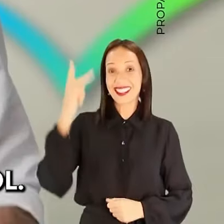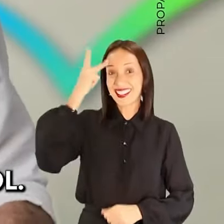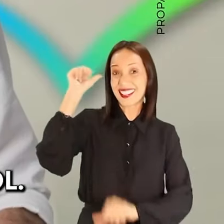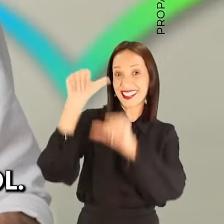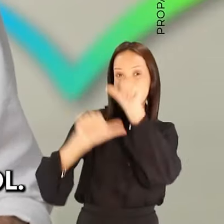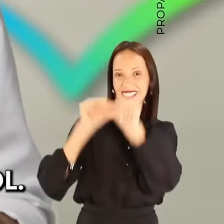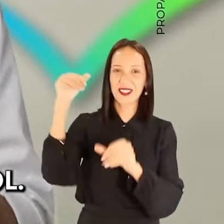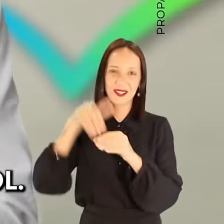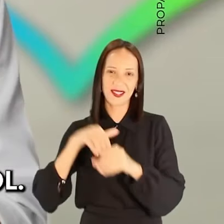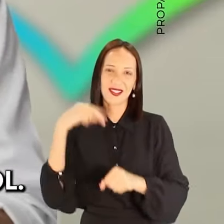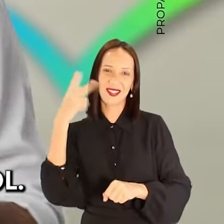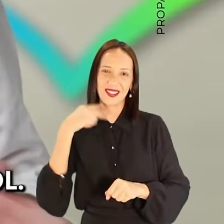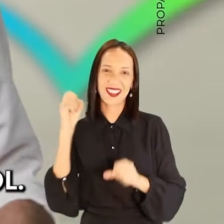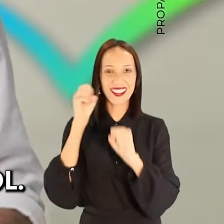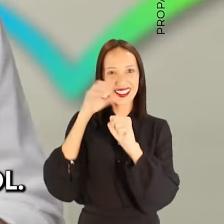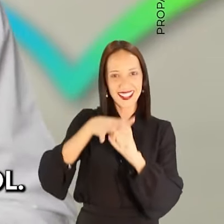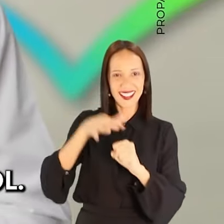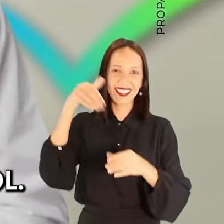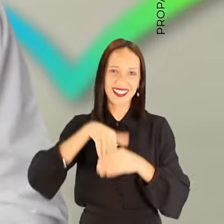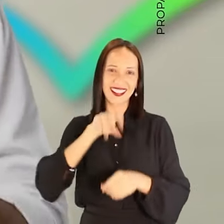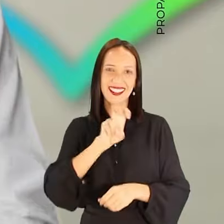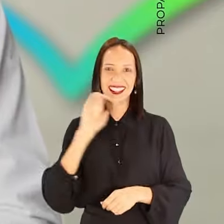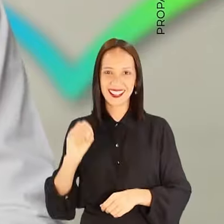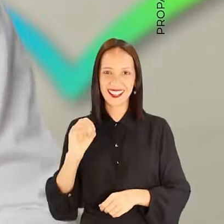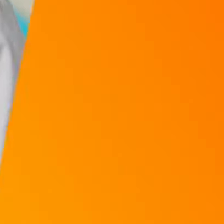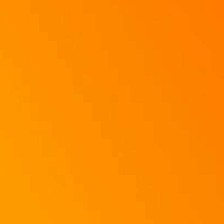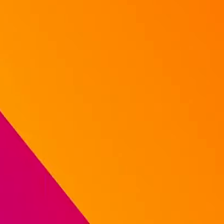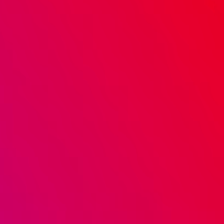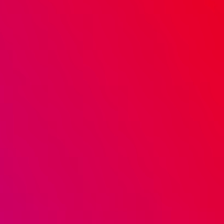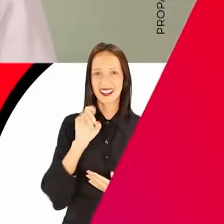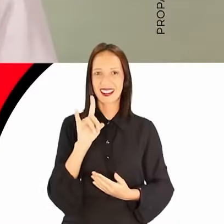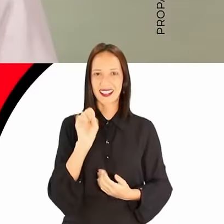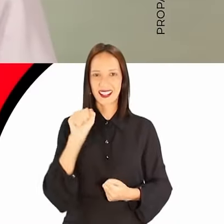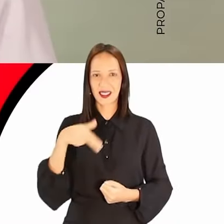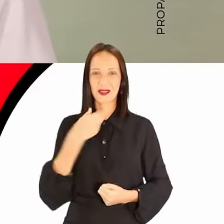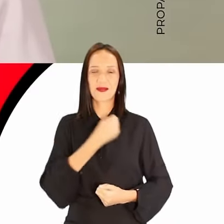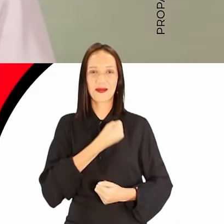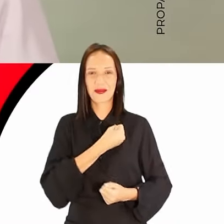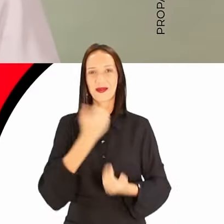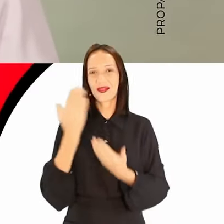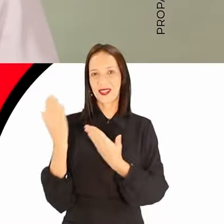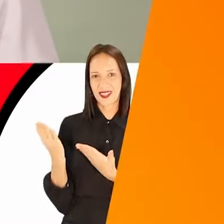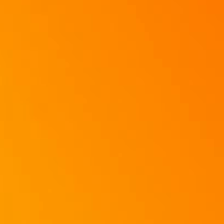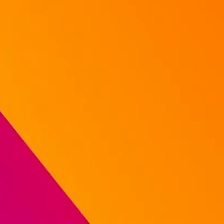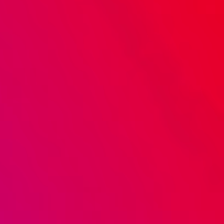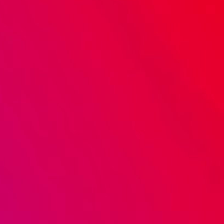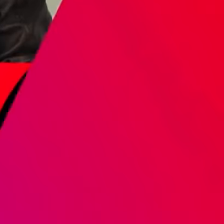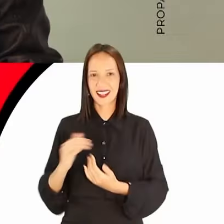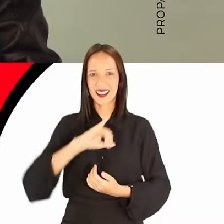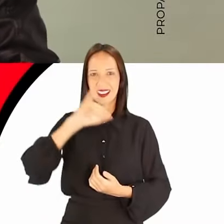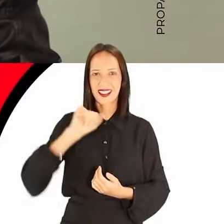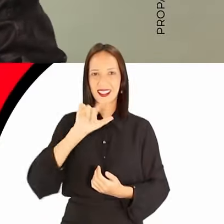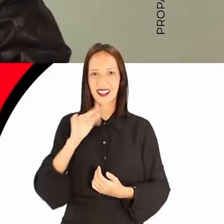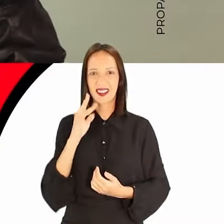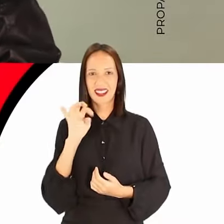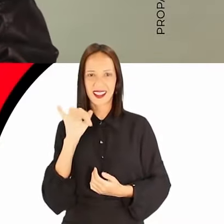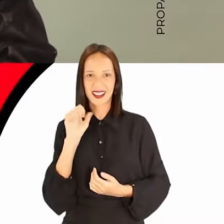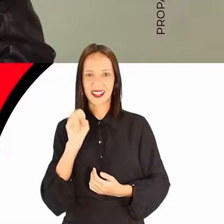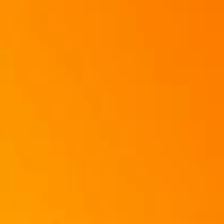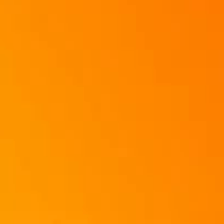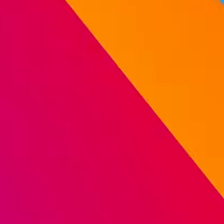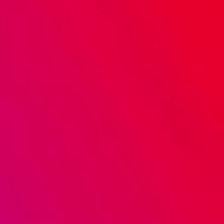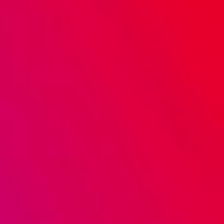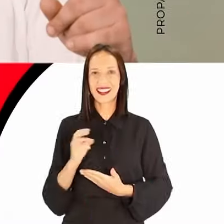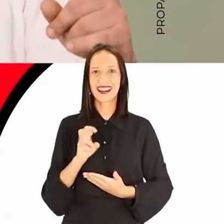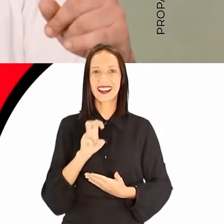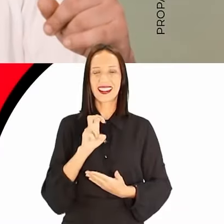Para mudar São Paulo, vote nos vereadores do PSOL. Vote 50. Edson Silva, 50-0-21. J.R. Freita, 50-0-0